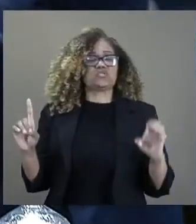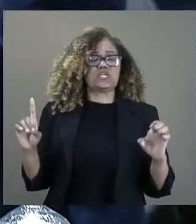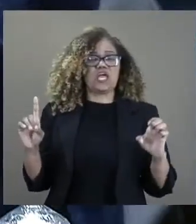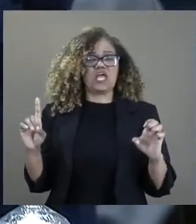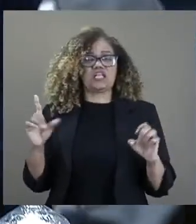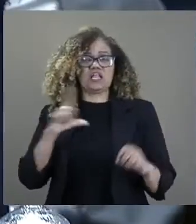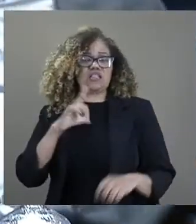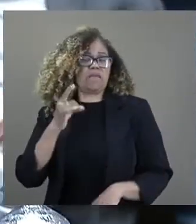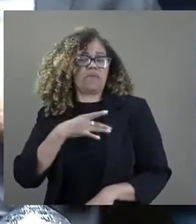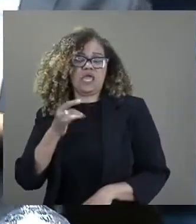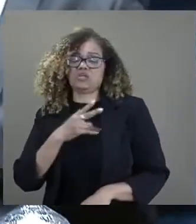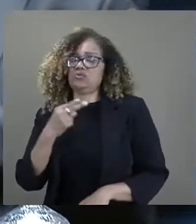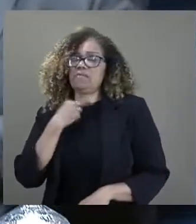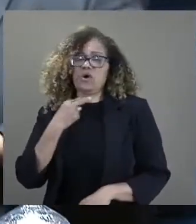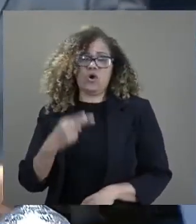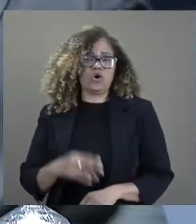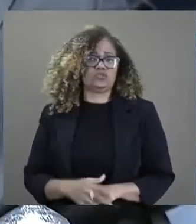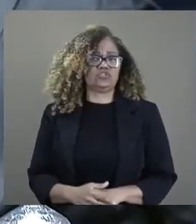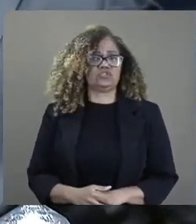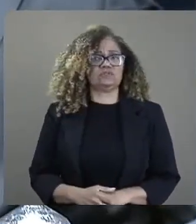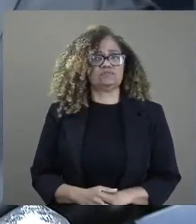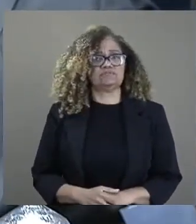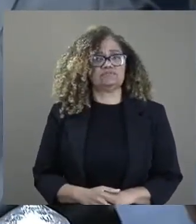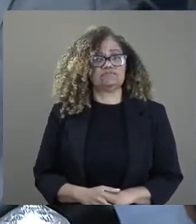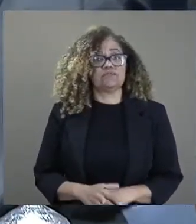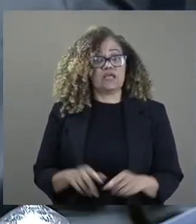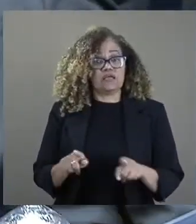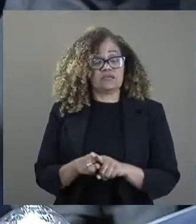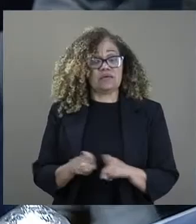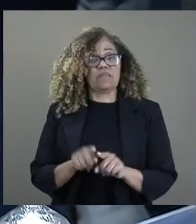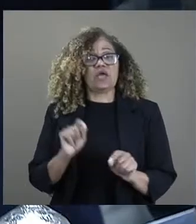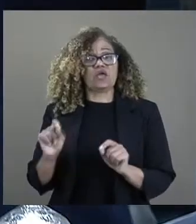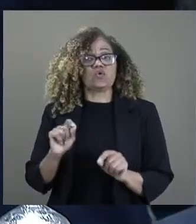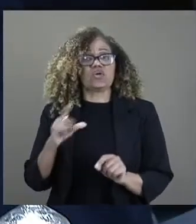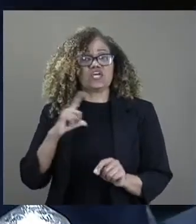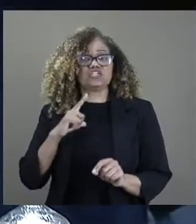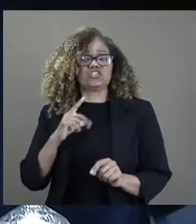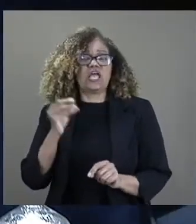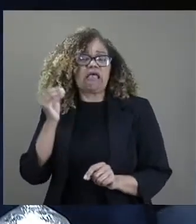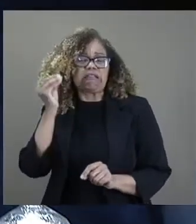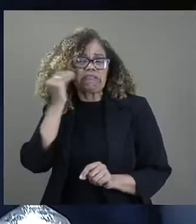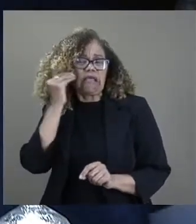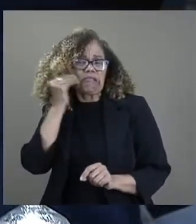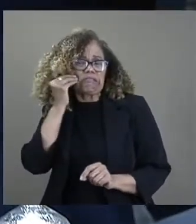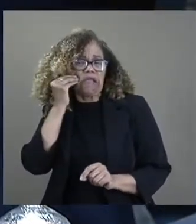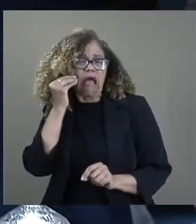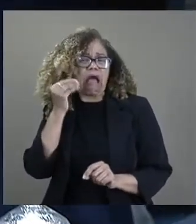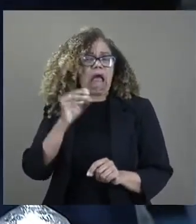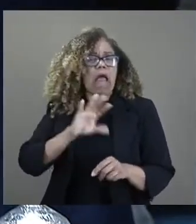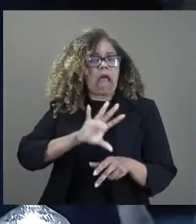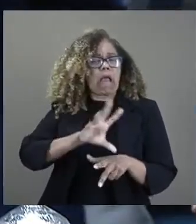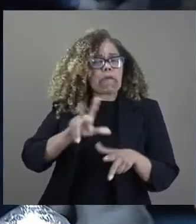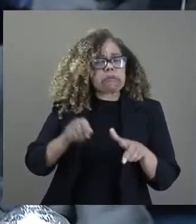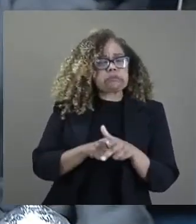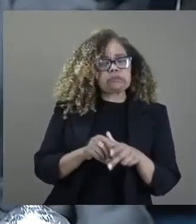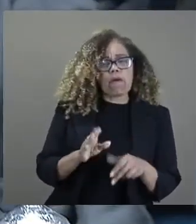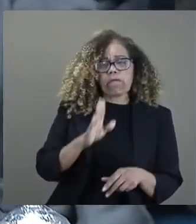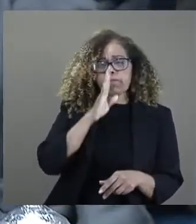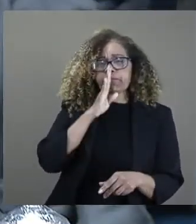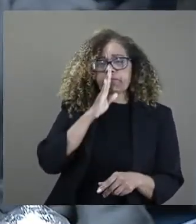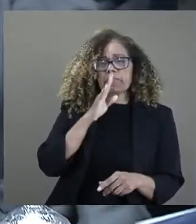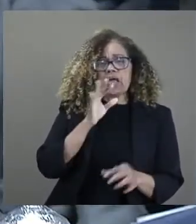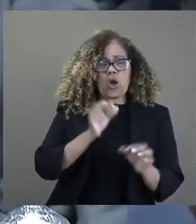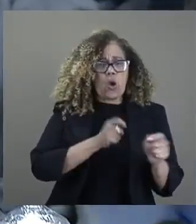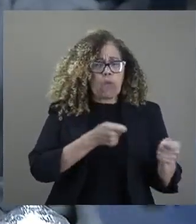meios totalitários e fascistas, aí sim, de tentar suprimir, inibir, calar